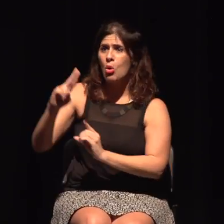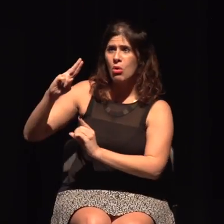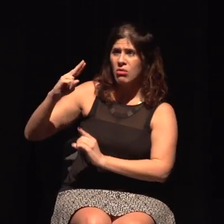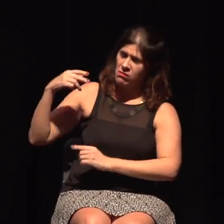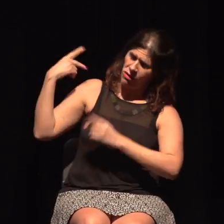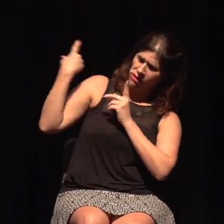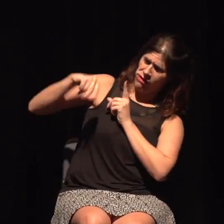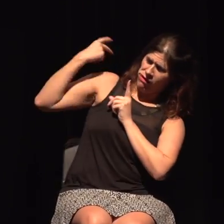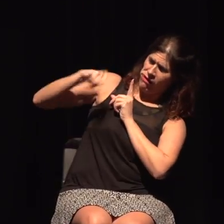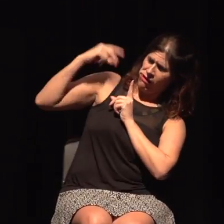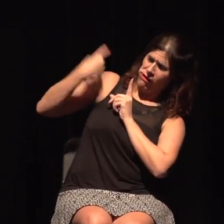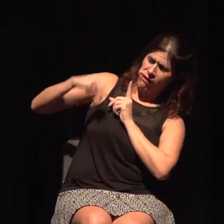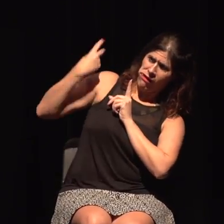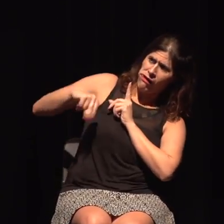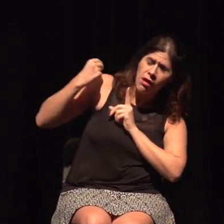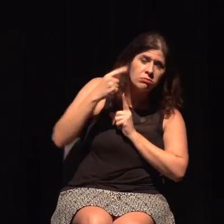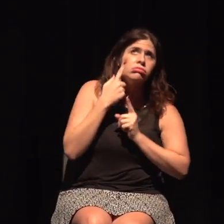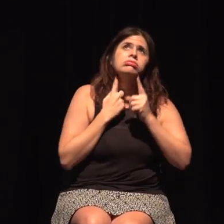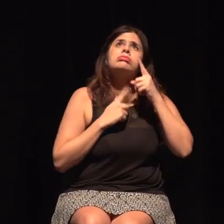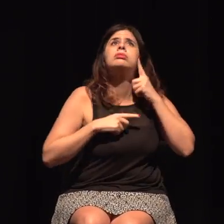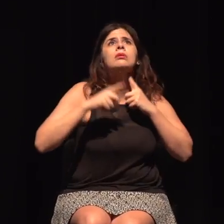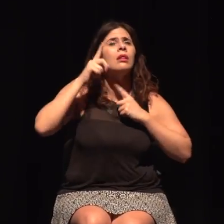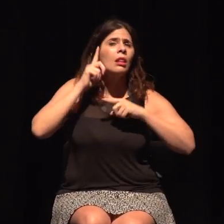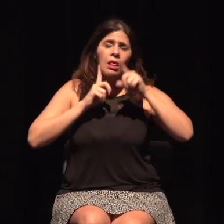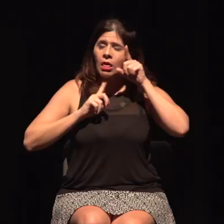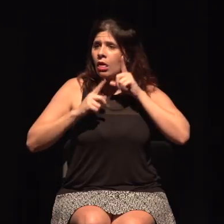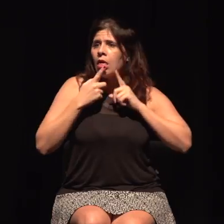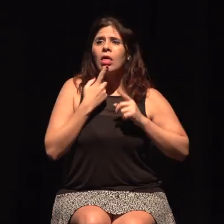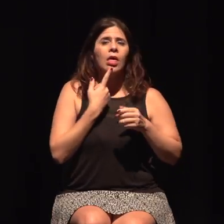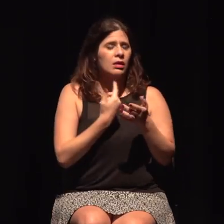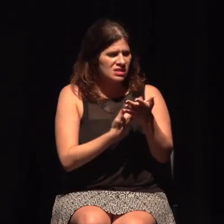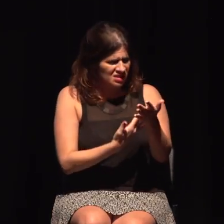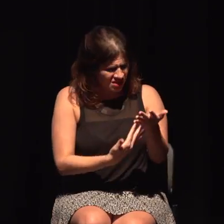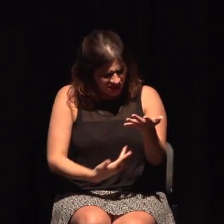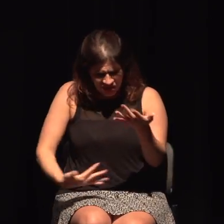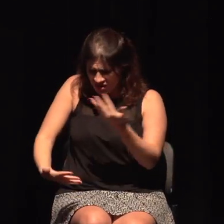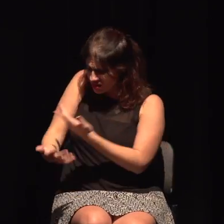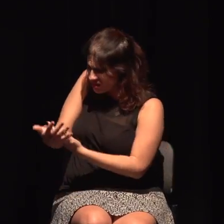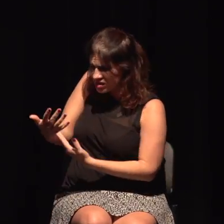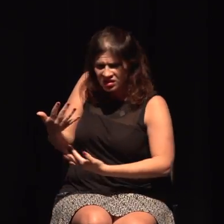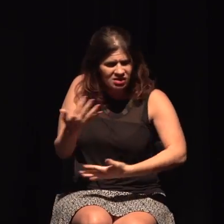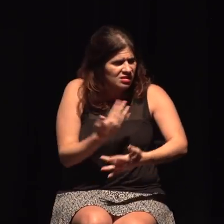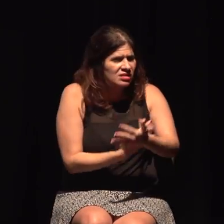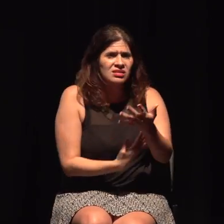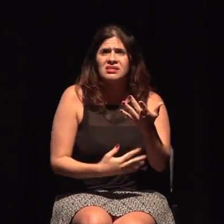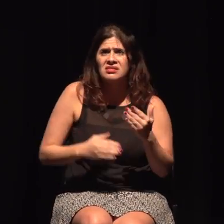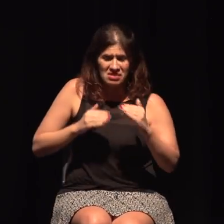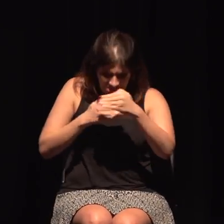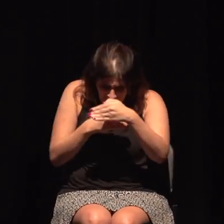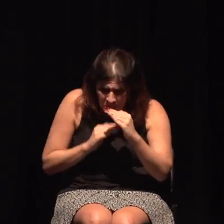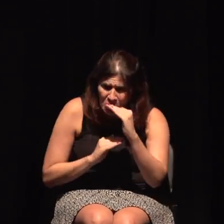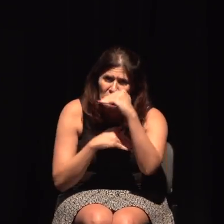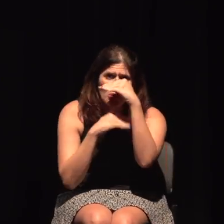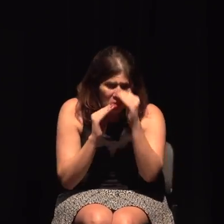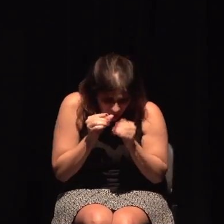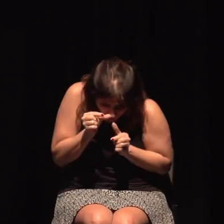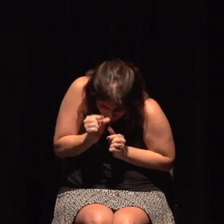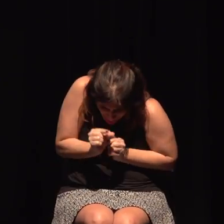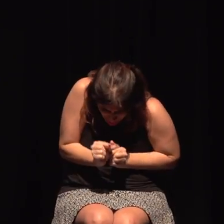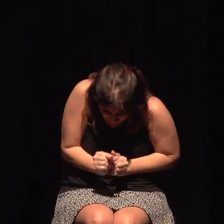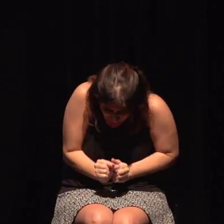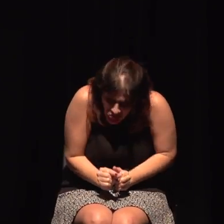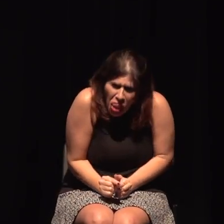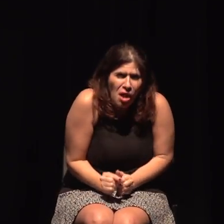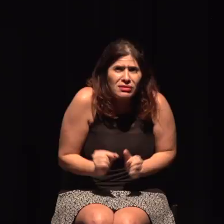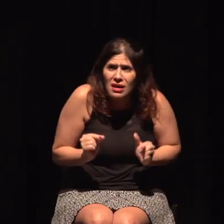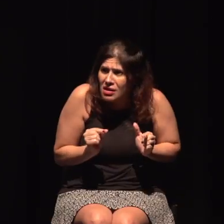rosto desfigurado em sangue vivo da surra que tomou de alguns suspeitos na insuspeita colina. Isso aqui é menor que o